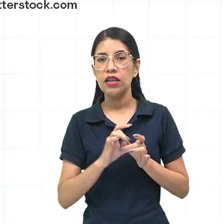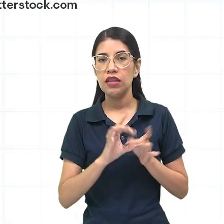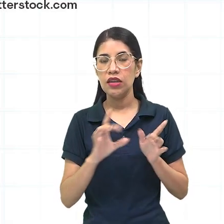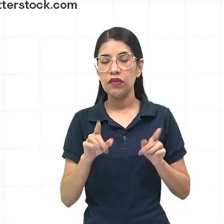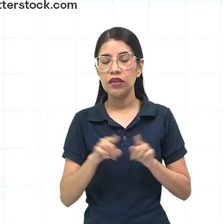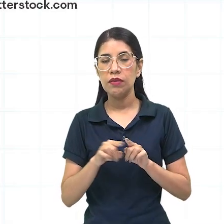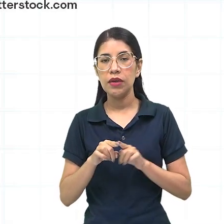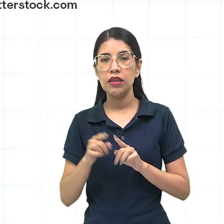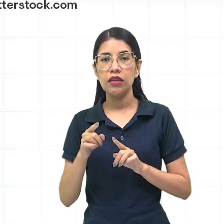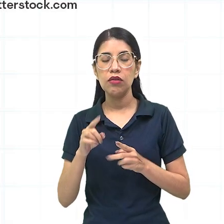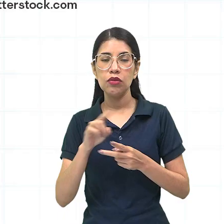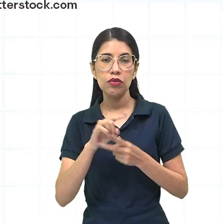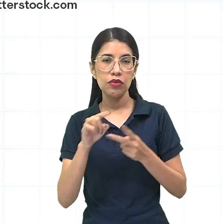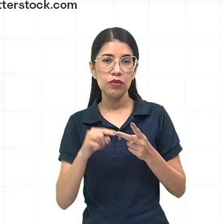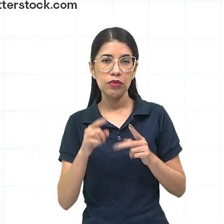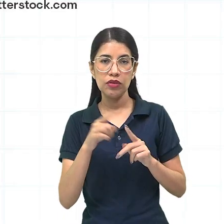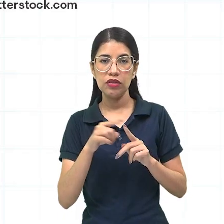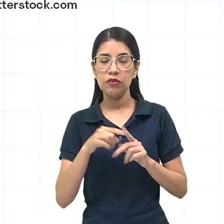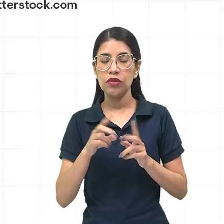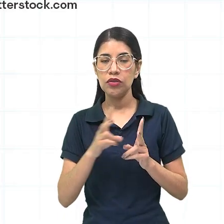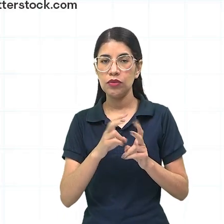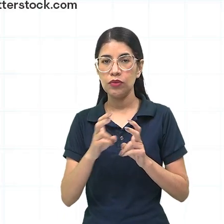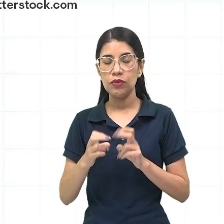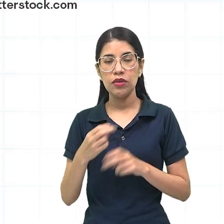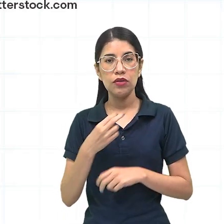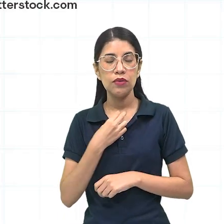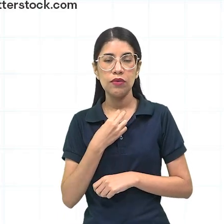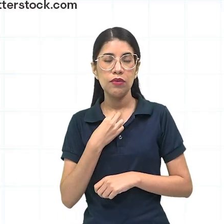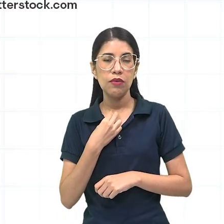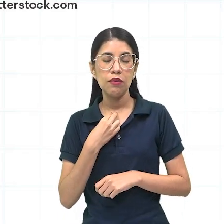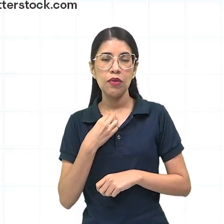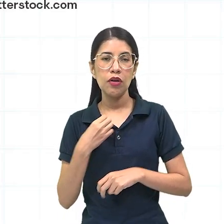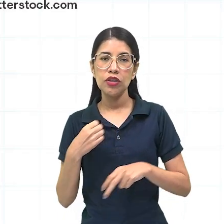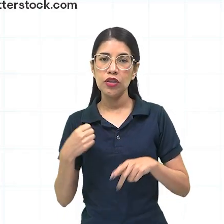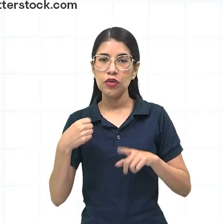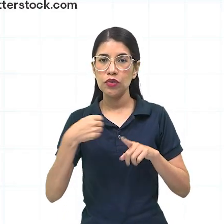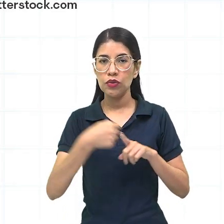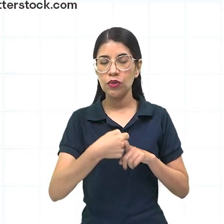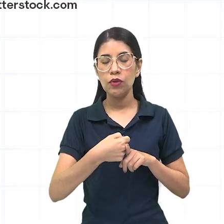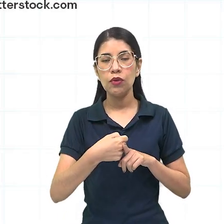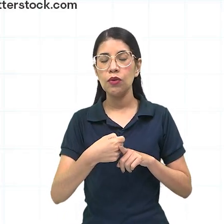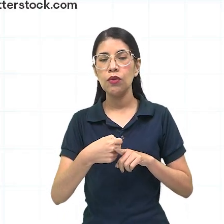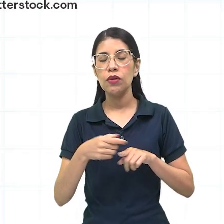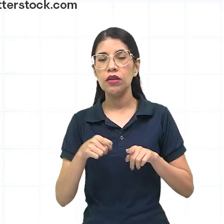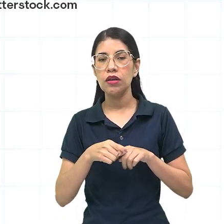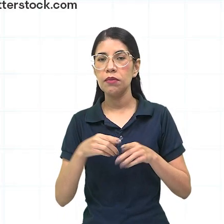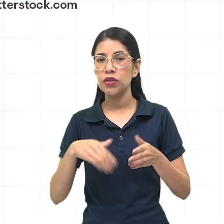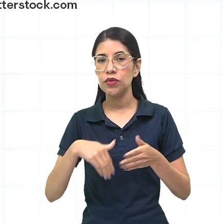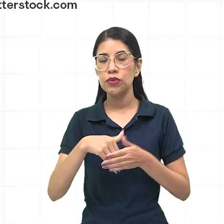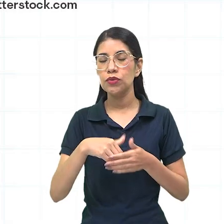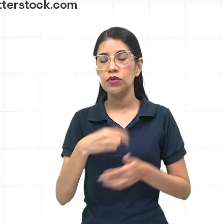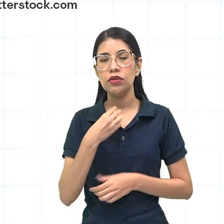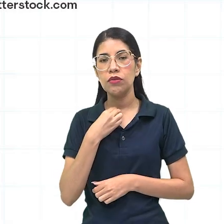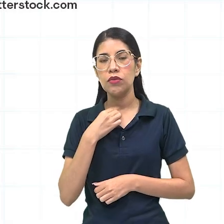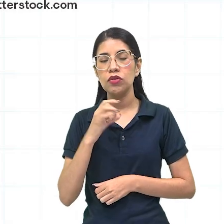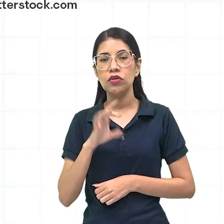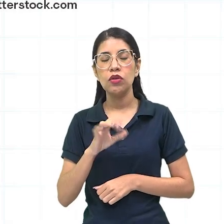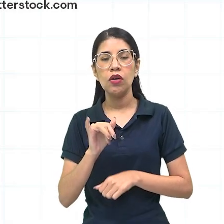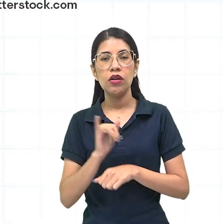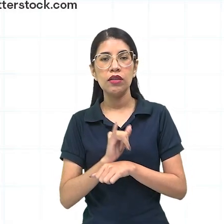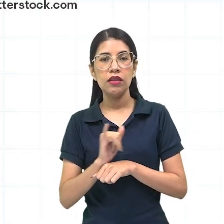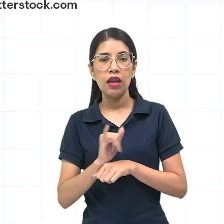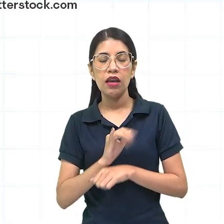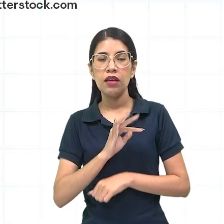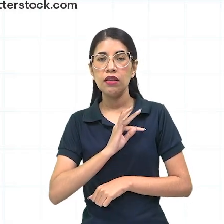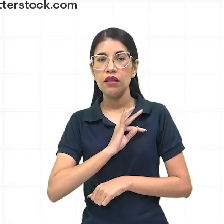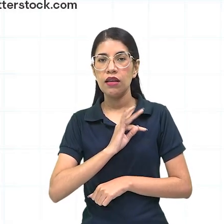luta greco-romana, não é permitido ataques dessa forma. É somente uso de técnicas